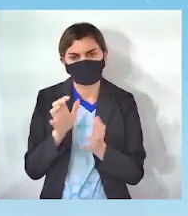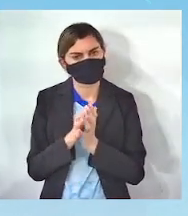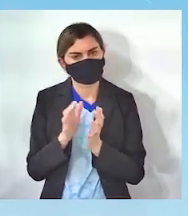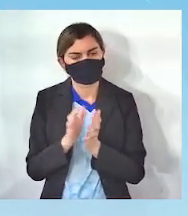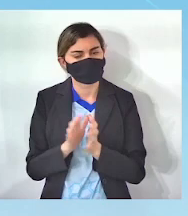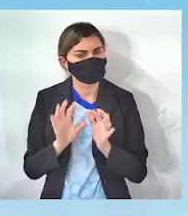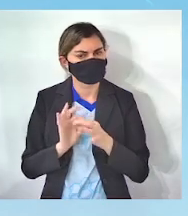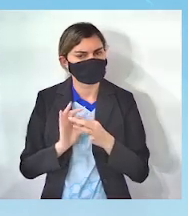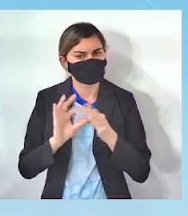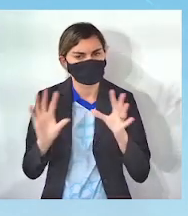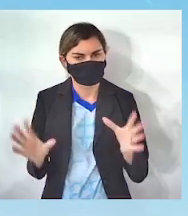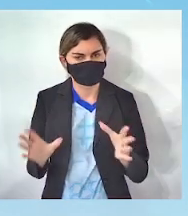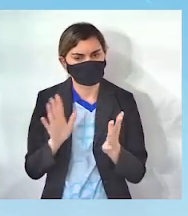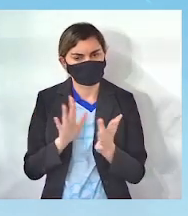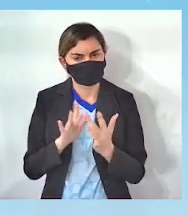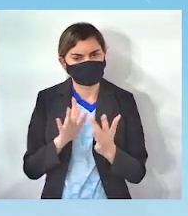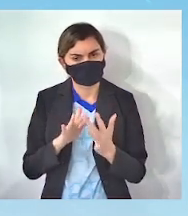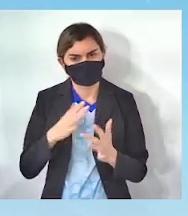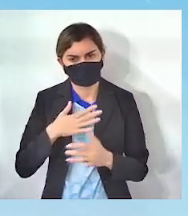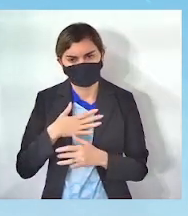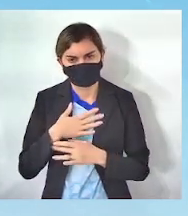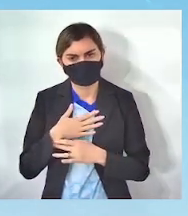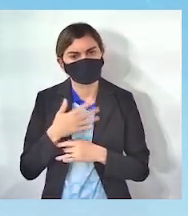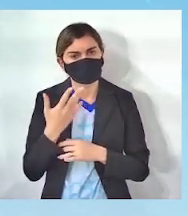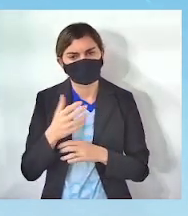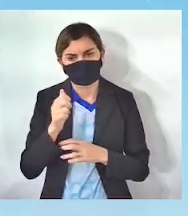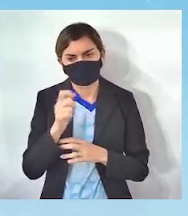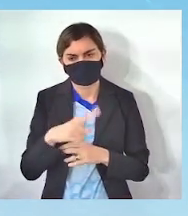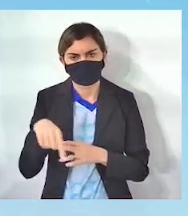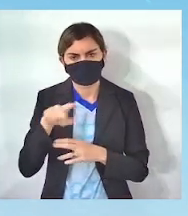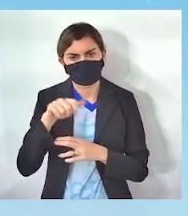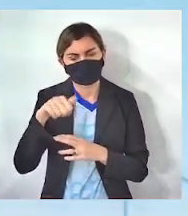fica à vontade aí de entrar em contato comigo lá no